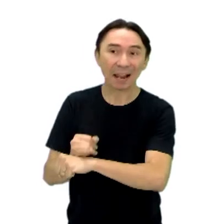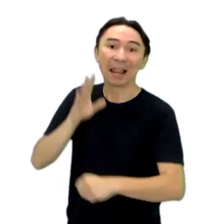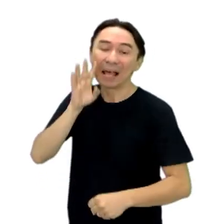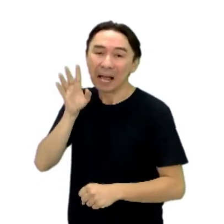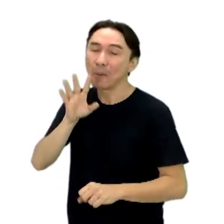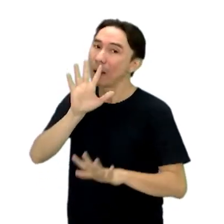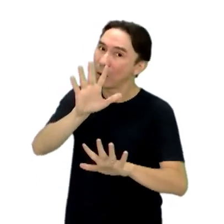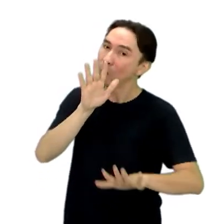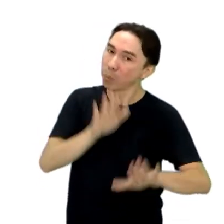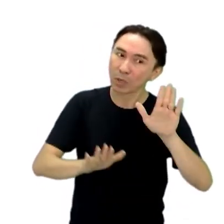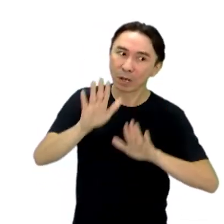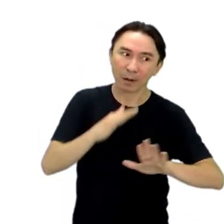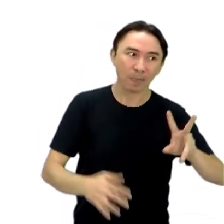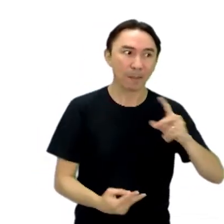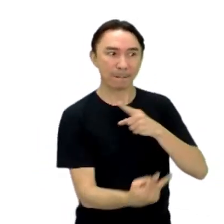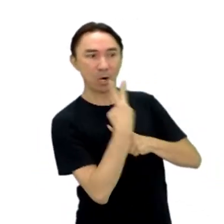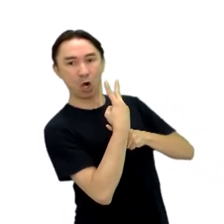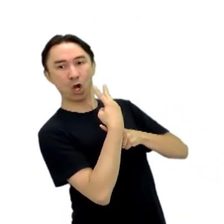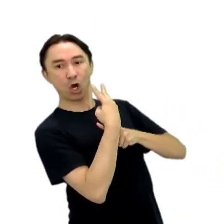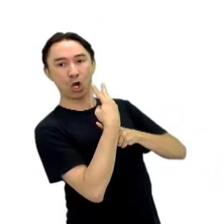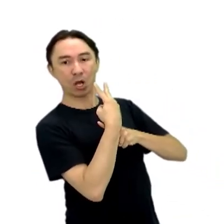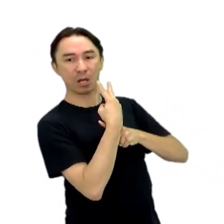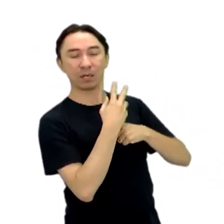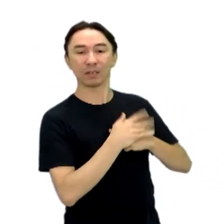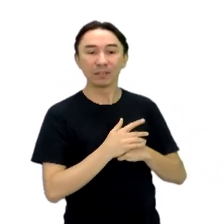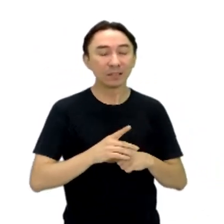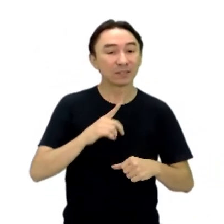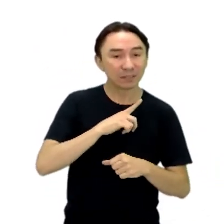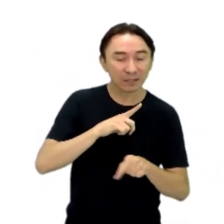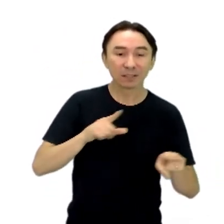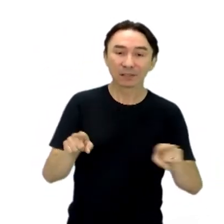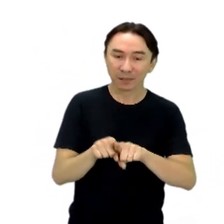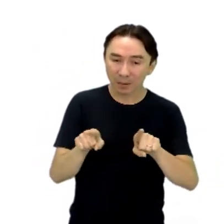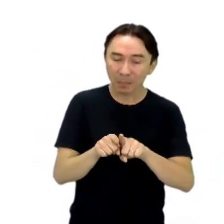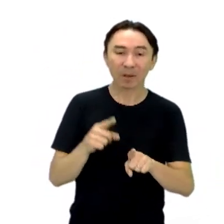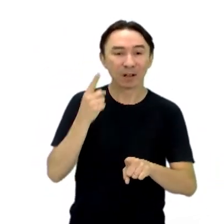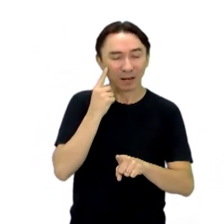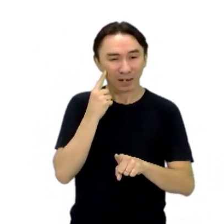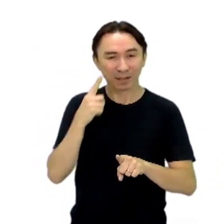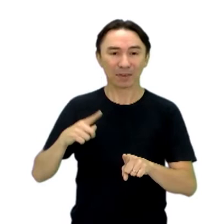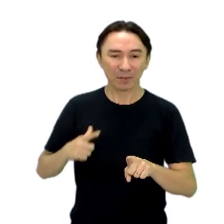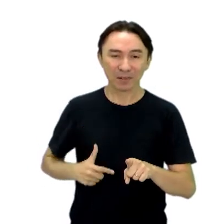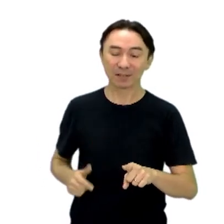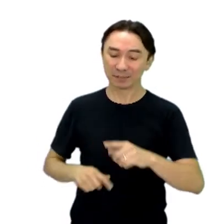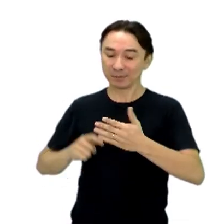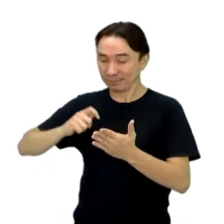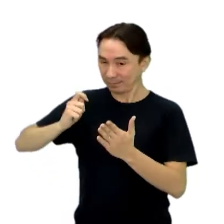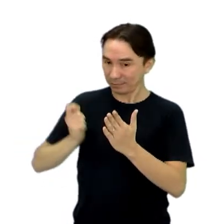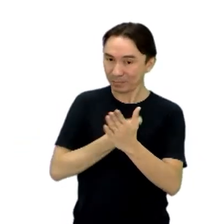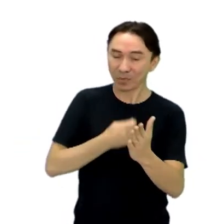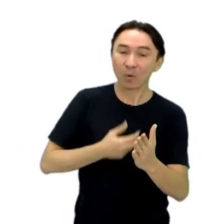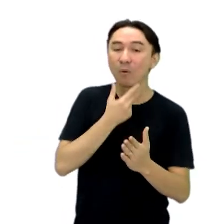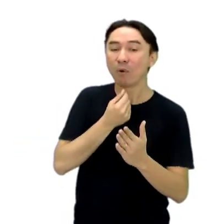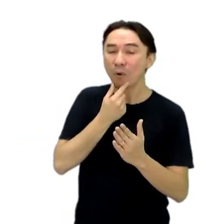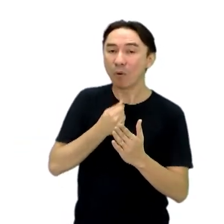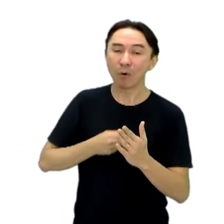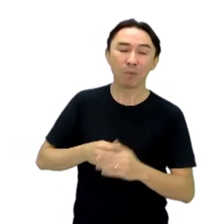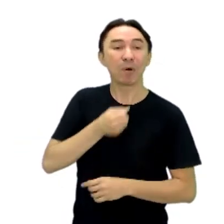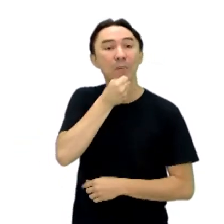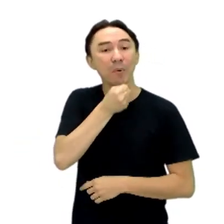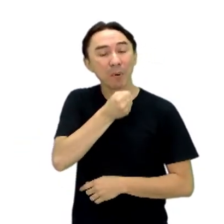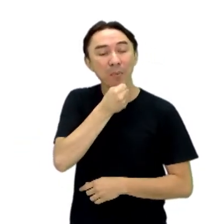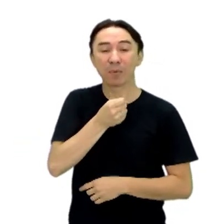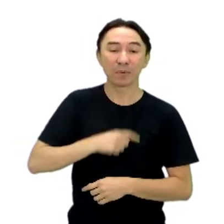observando. E esta reportagem é assinada, ó. Aqui tem o nome do jornalista que escreveu, Bruno Ribeiro. Olha, o